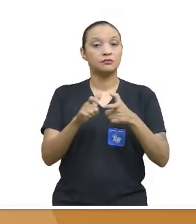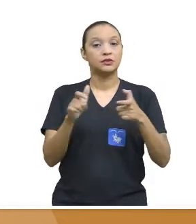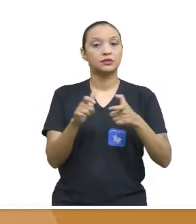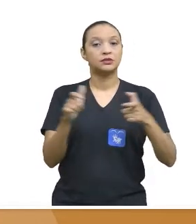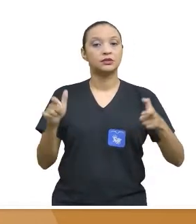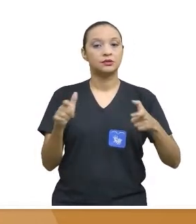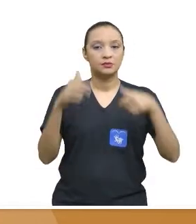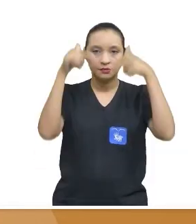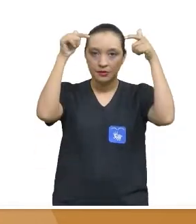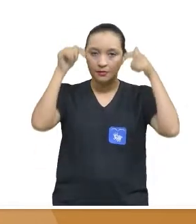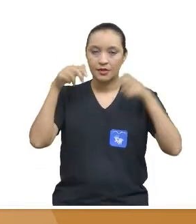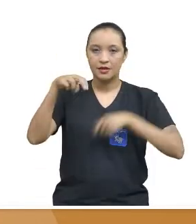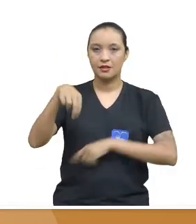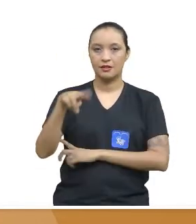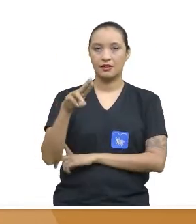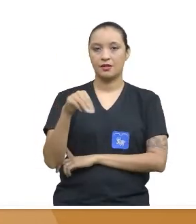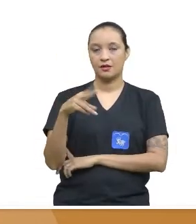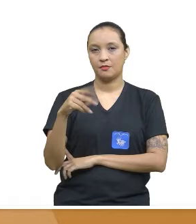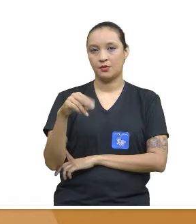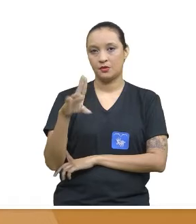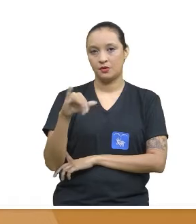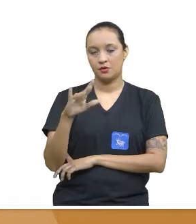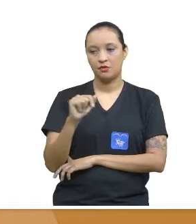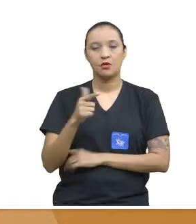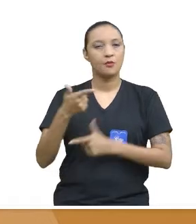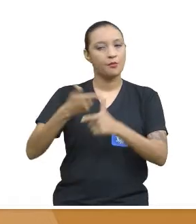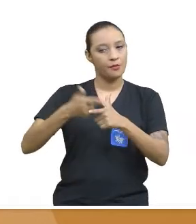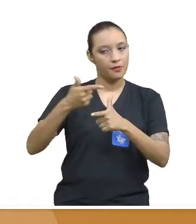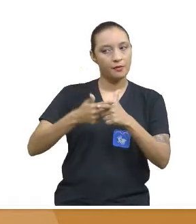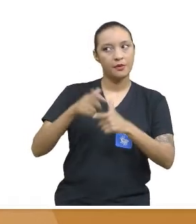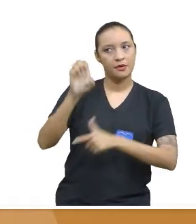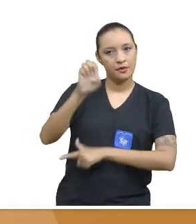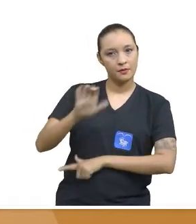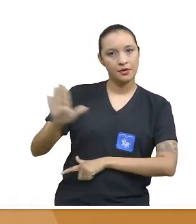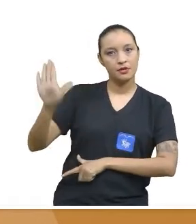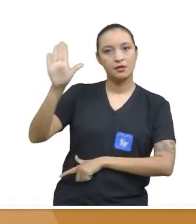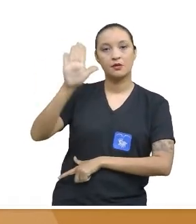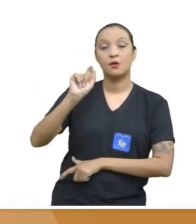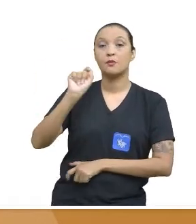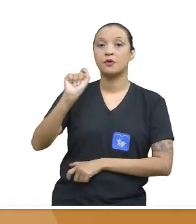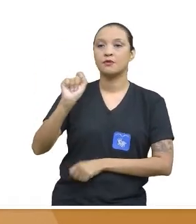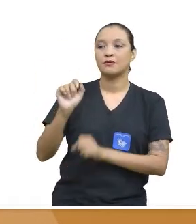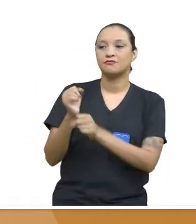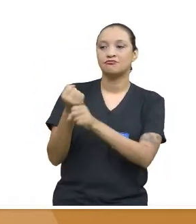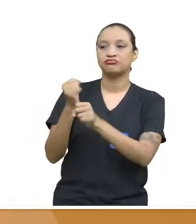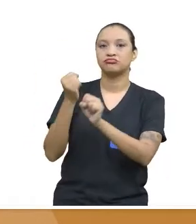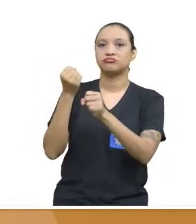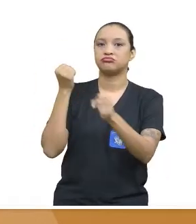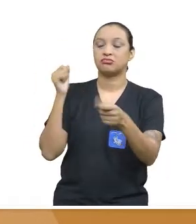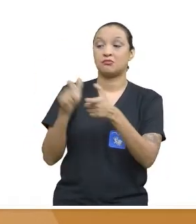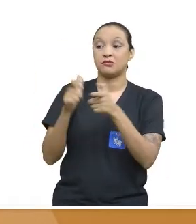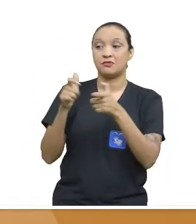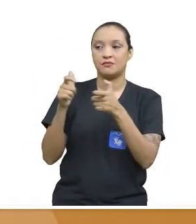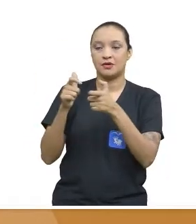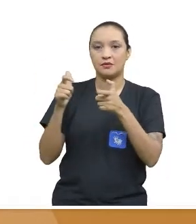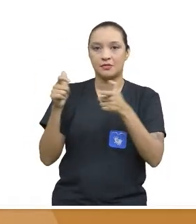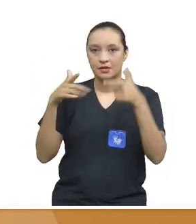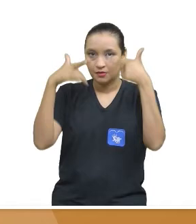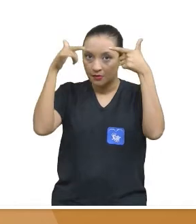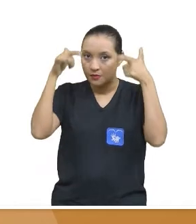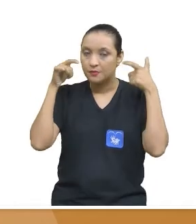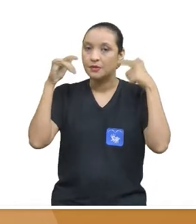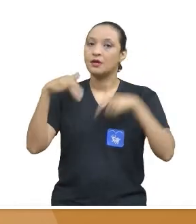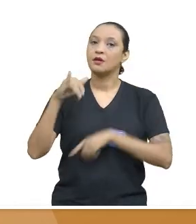Está ocorrendo um problema lá na Europa, que é a expansão do Império Napoleônico. Tanto é